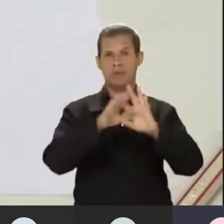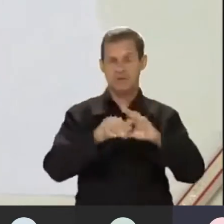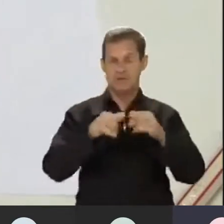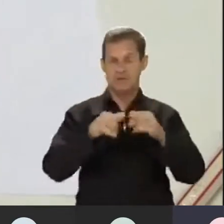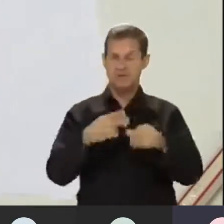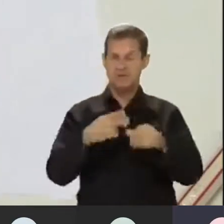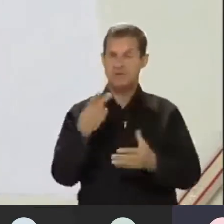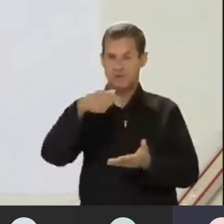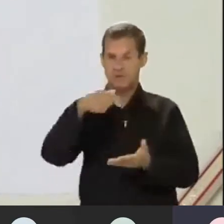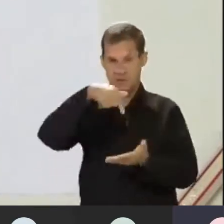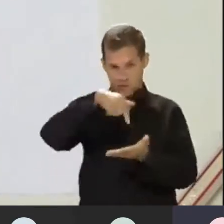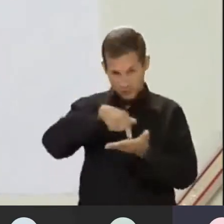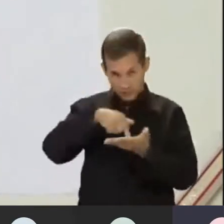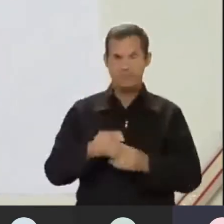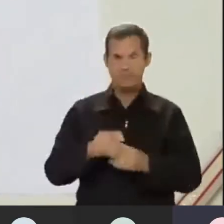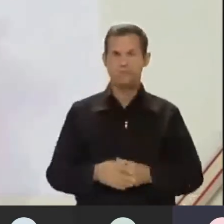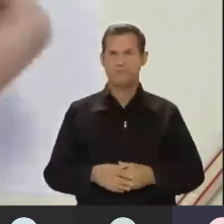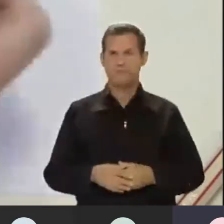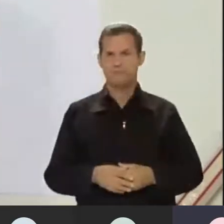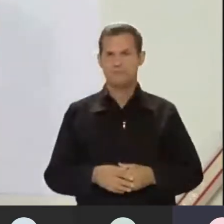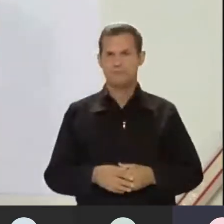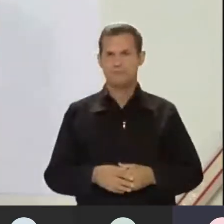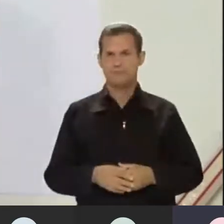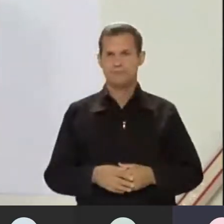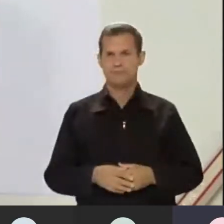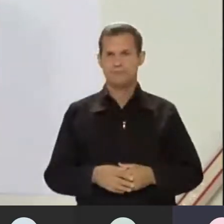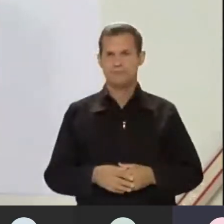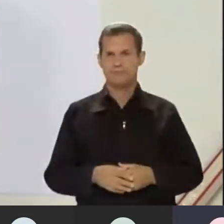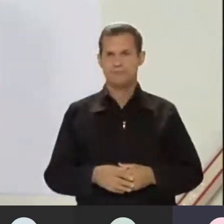dois pontos que eu